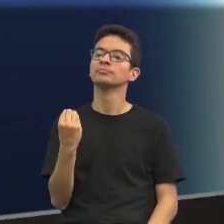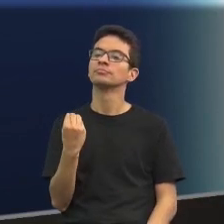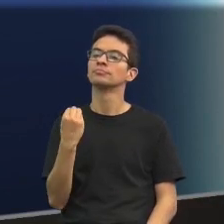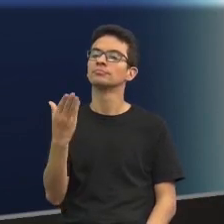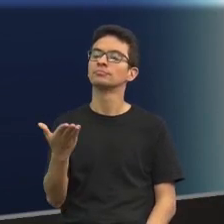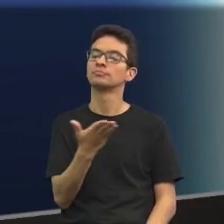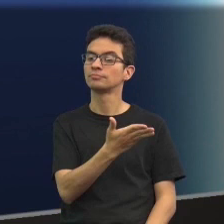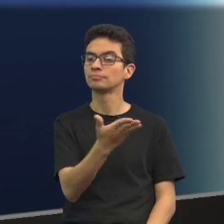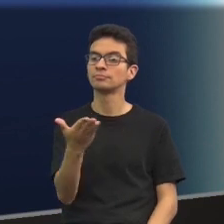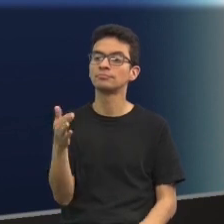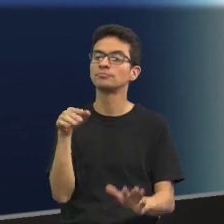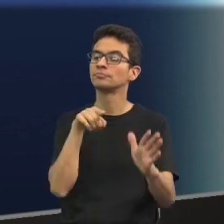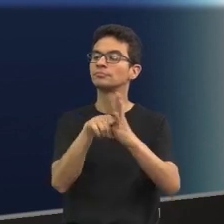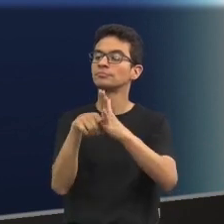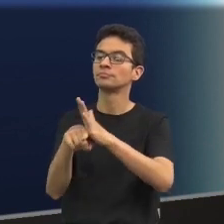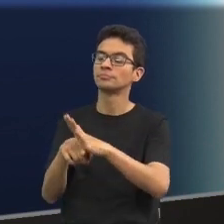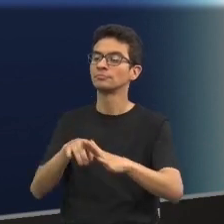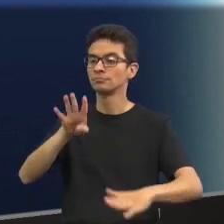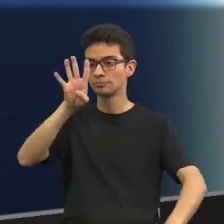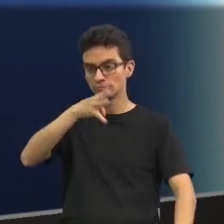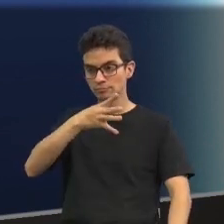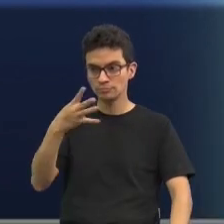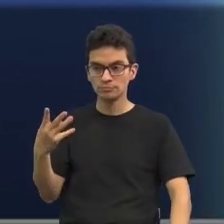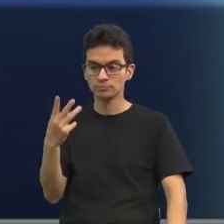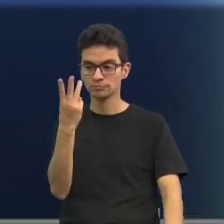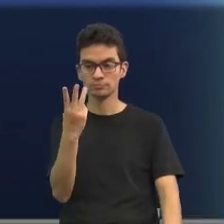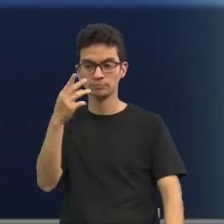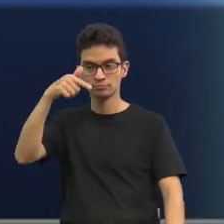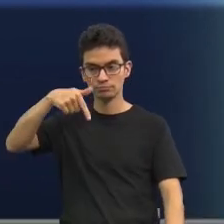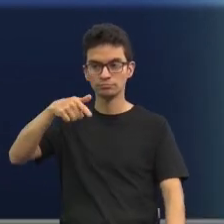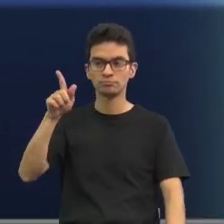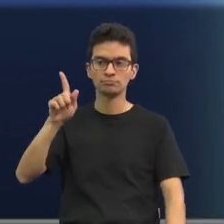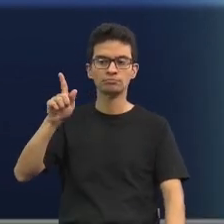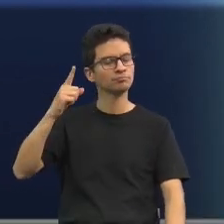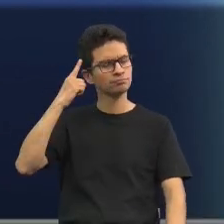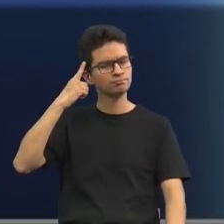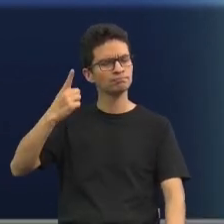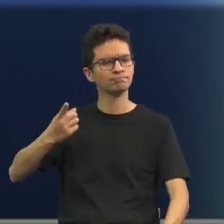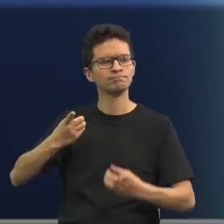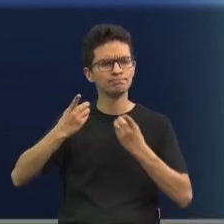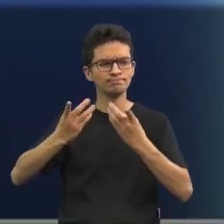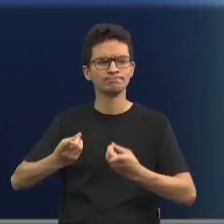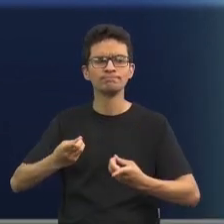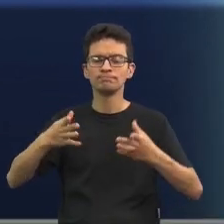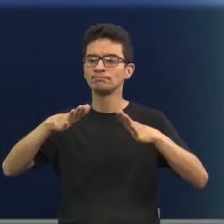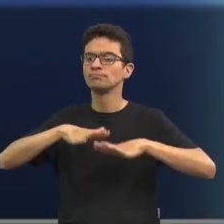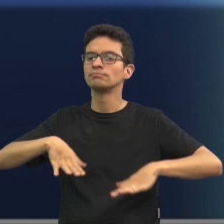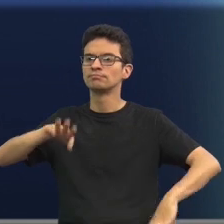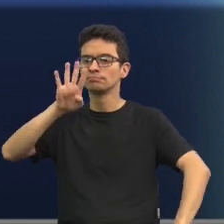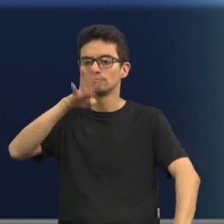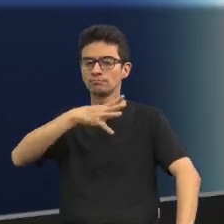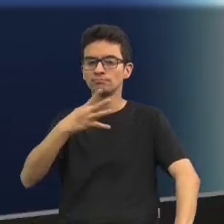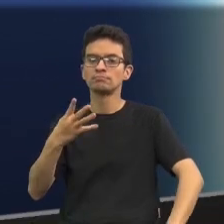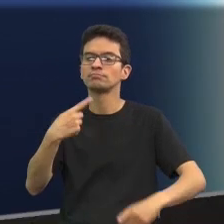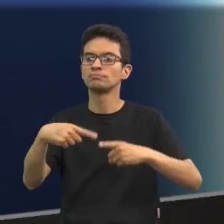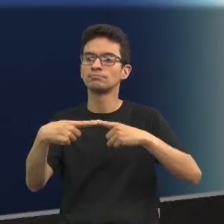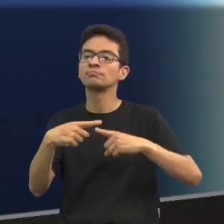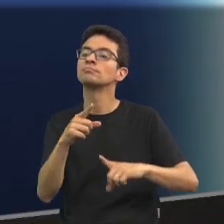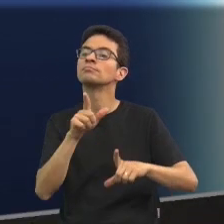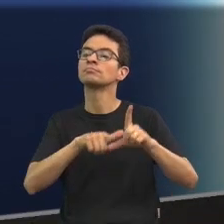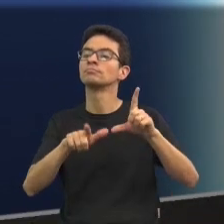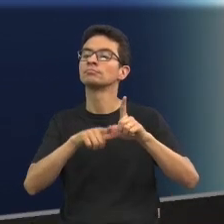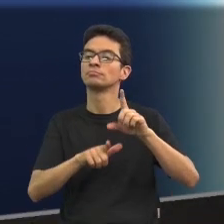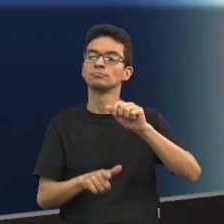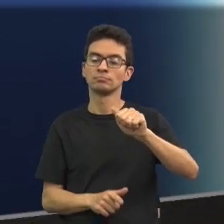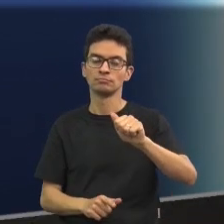pesquisando a tabela 37 graus é um dado da tabela então alternativa foi um impacto de sangue porém